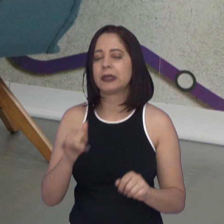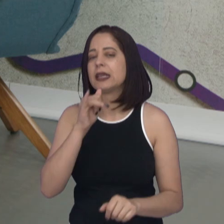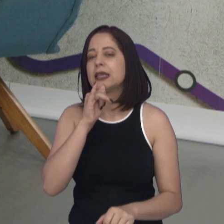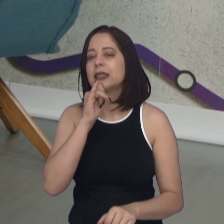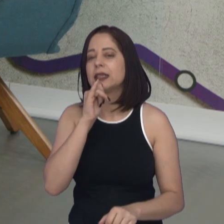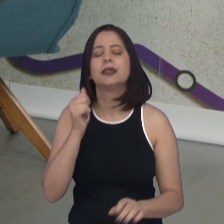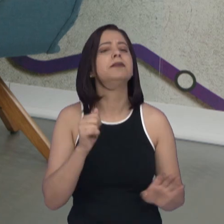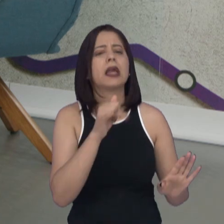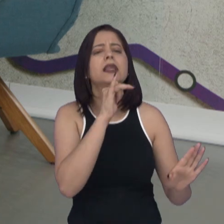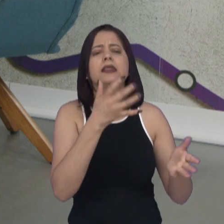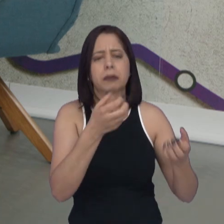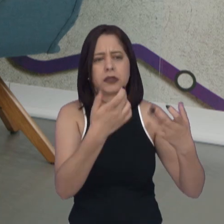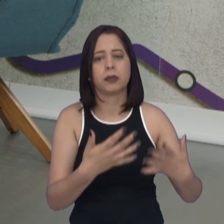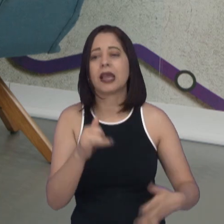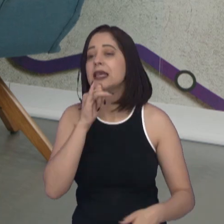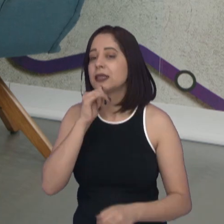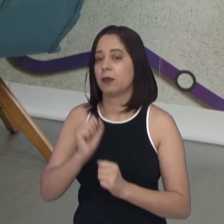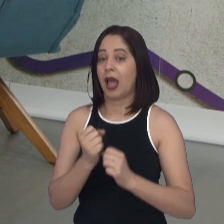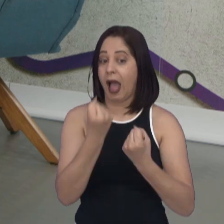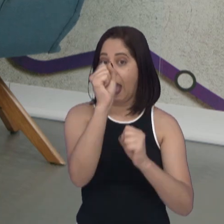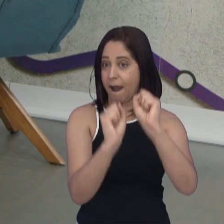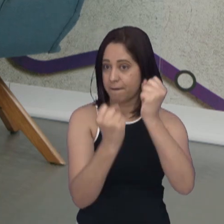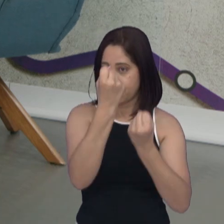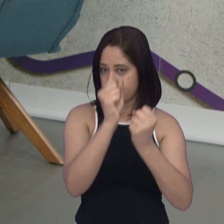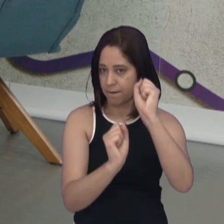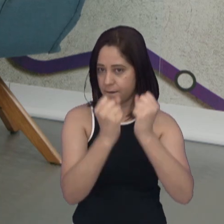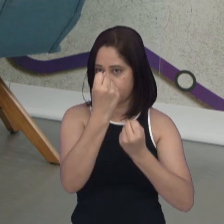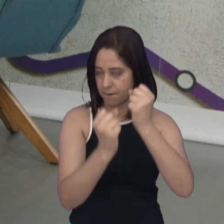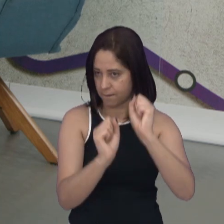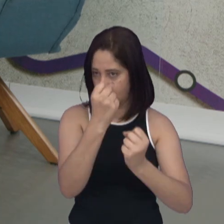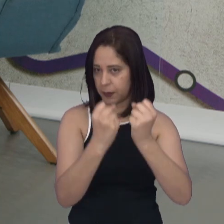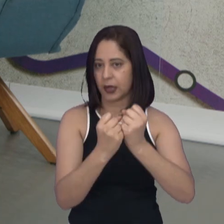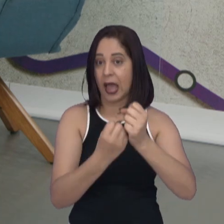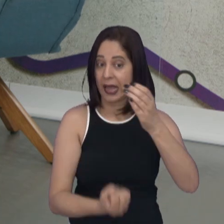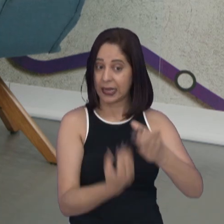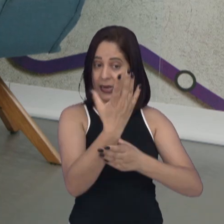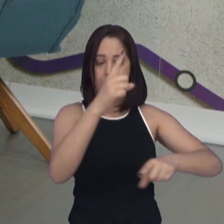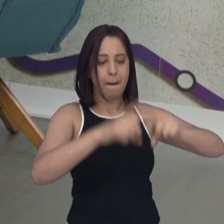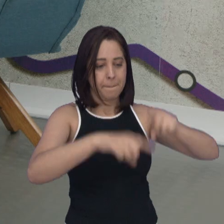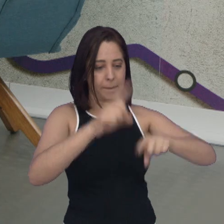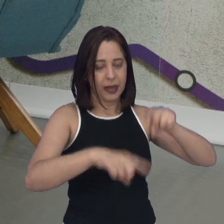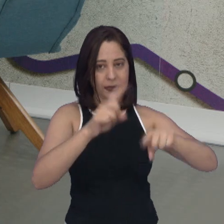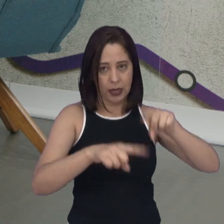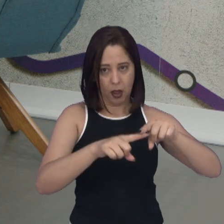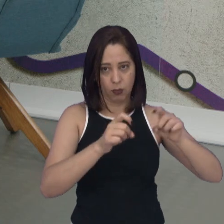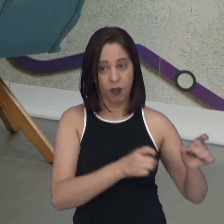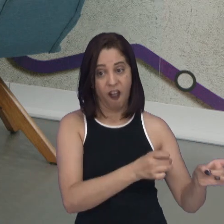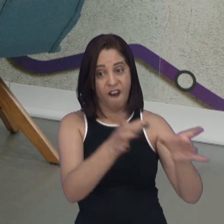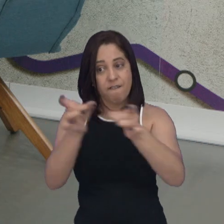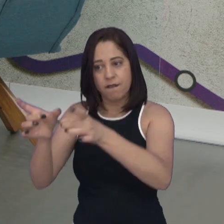exemplo, teoricamente, as indústrias deveriam ser responsáveis pela captação quando o produto já não